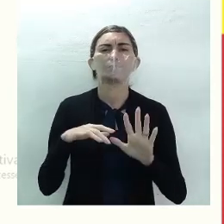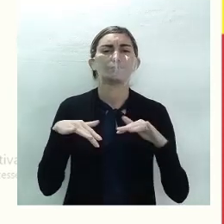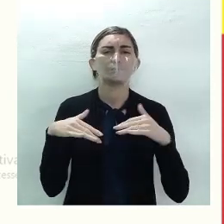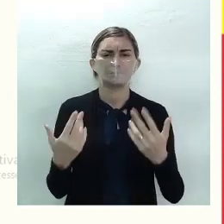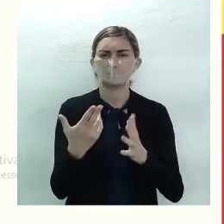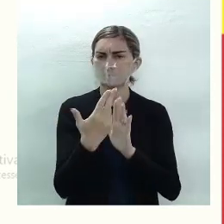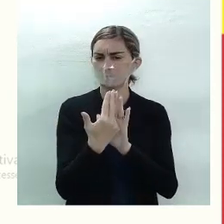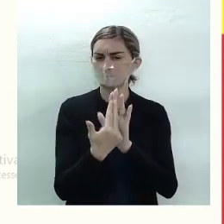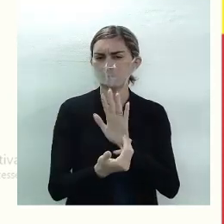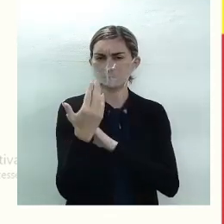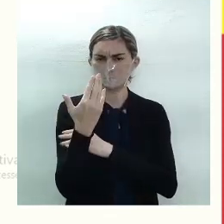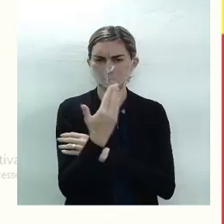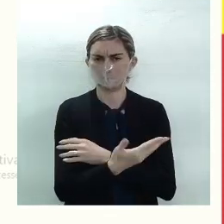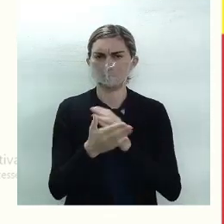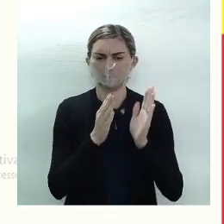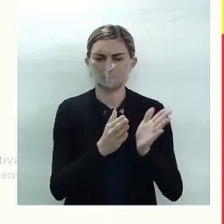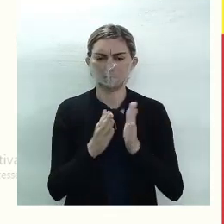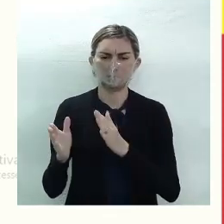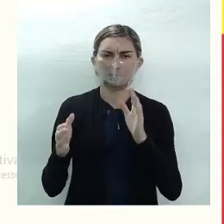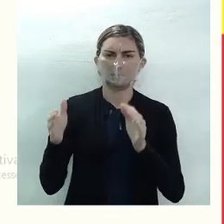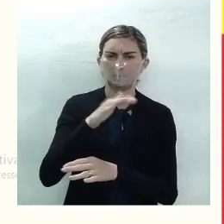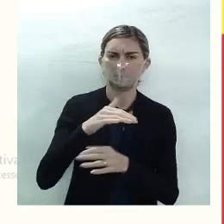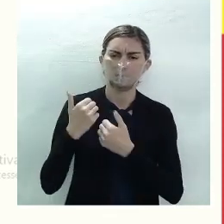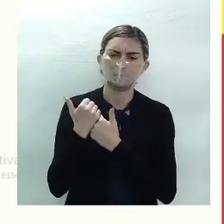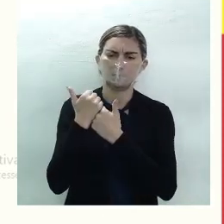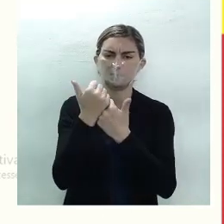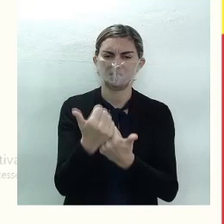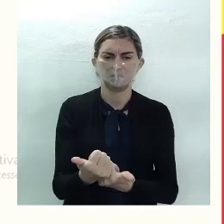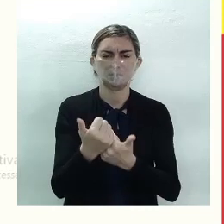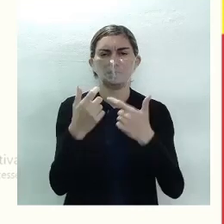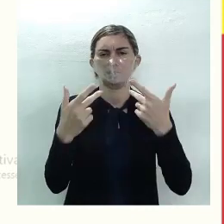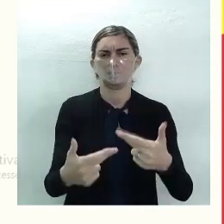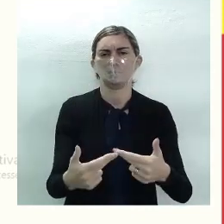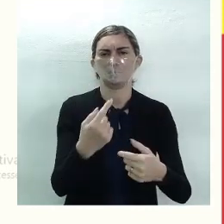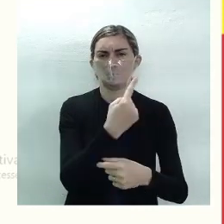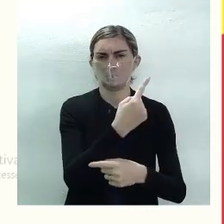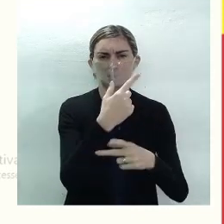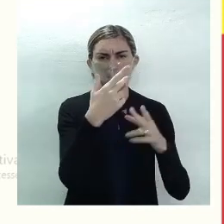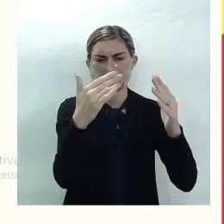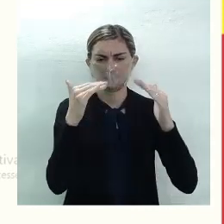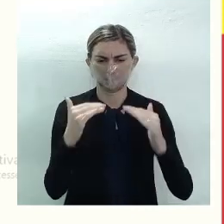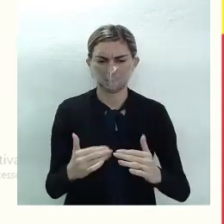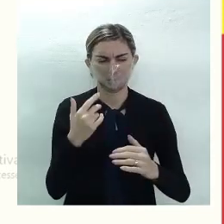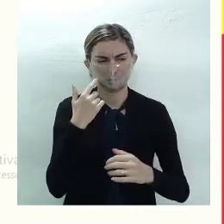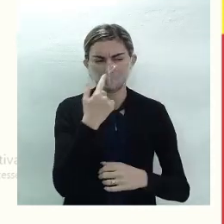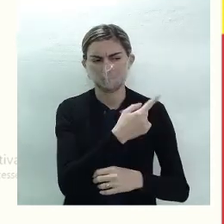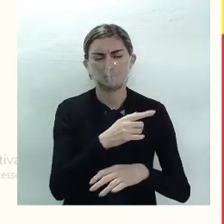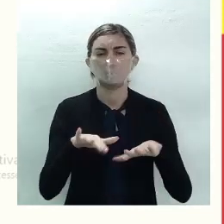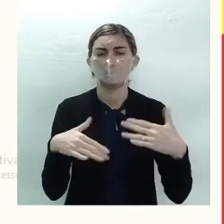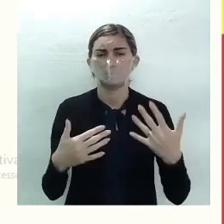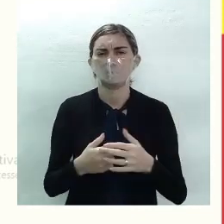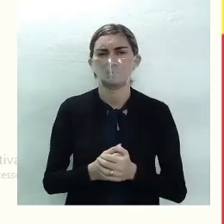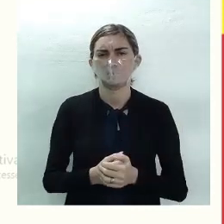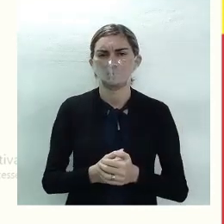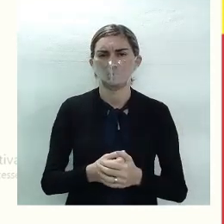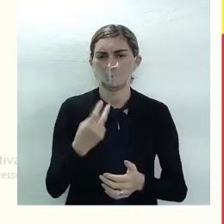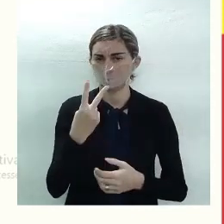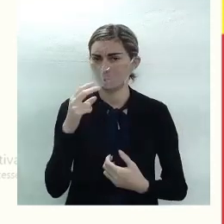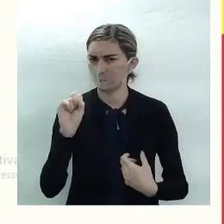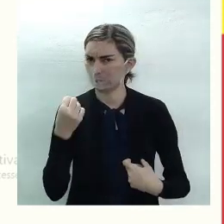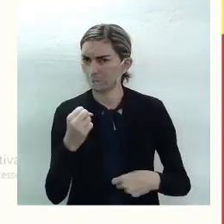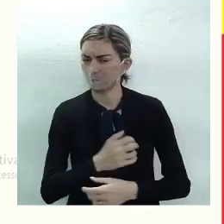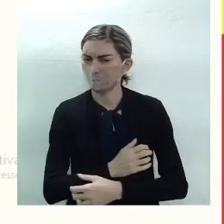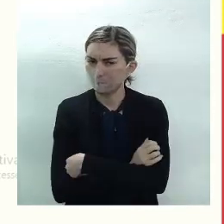dessas figuras que a gente realizou o giro representa, ó, é igual a uma dessas de baixo? Veja aí, qual é? 2 segundos.